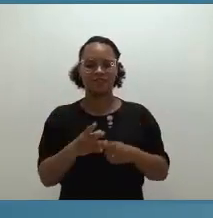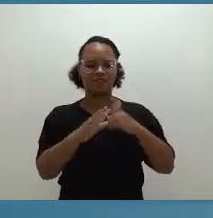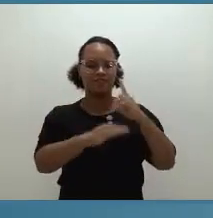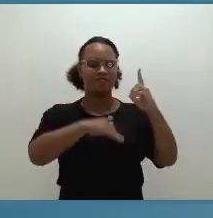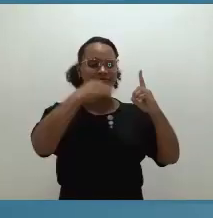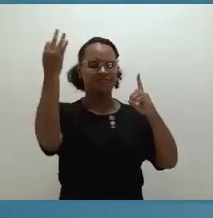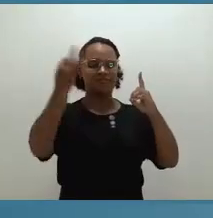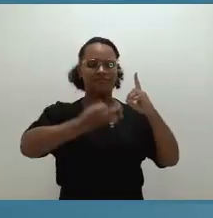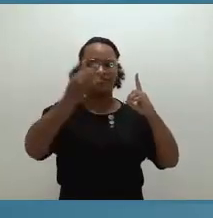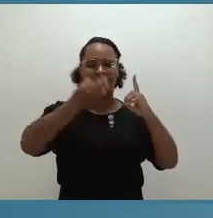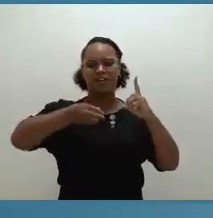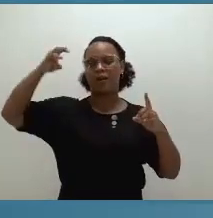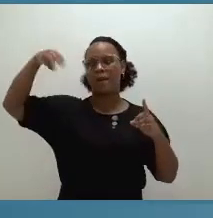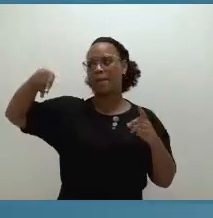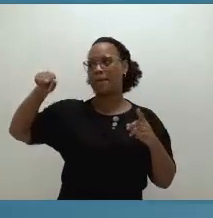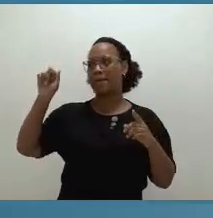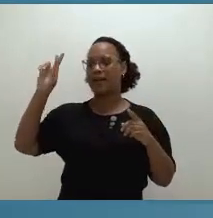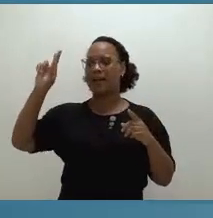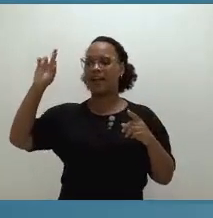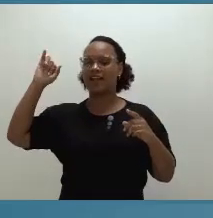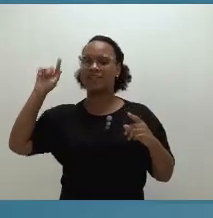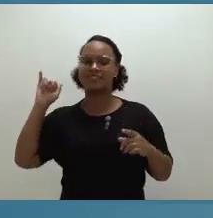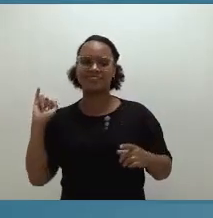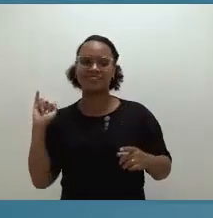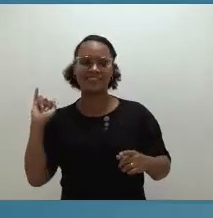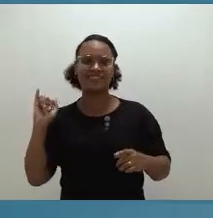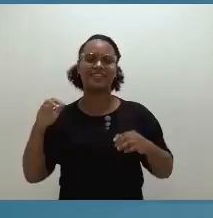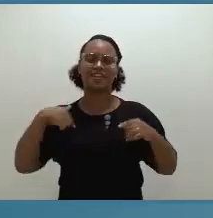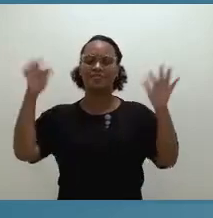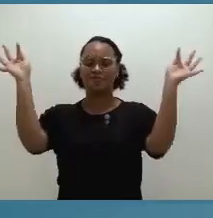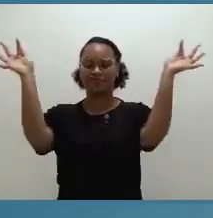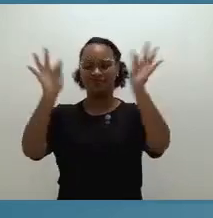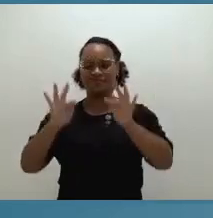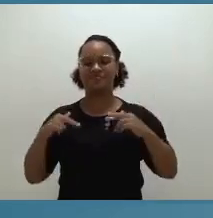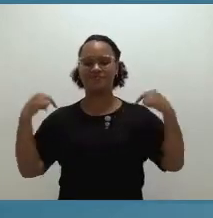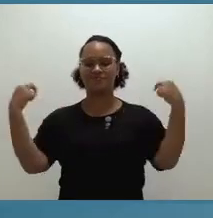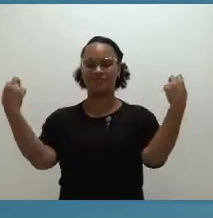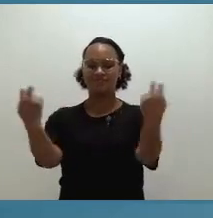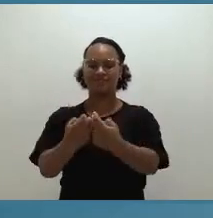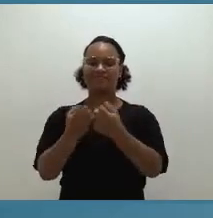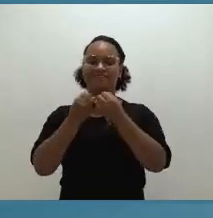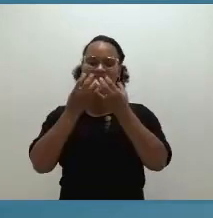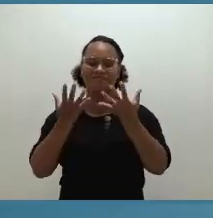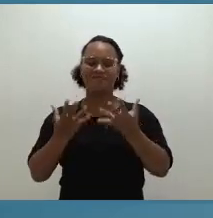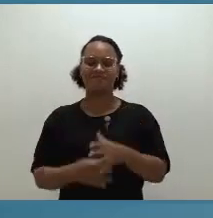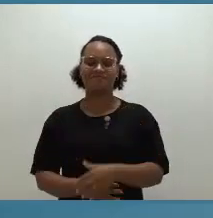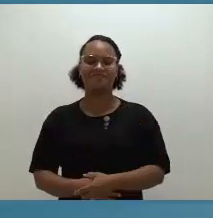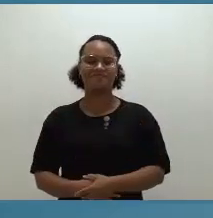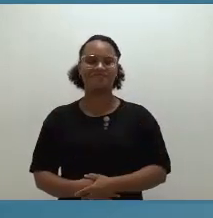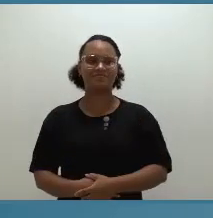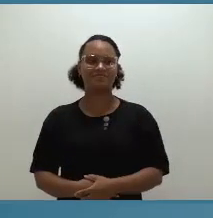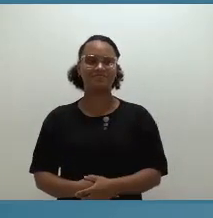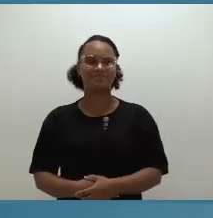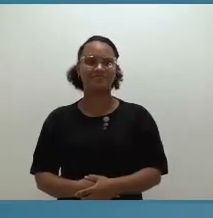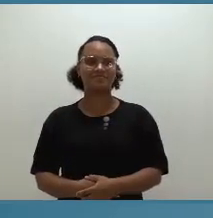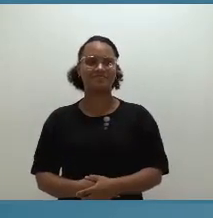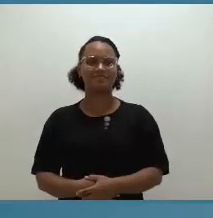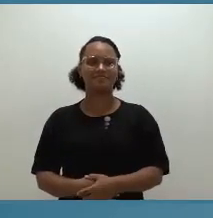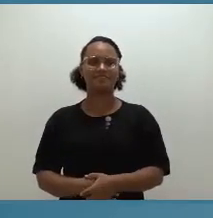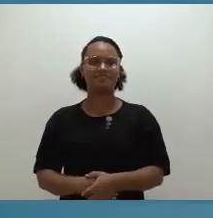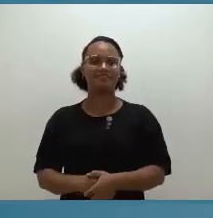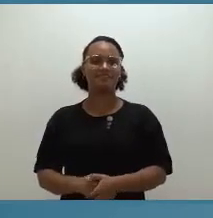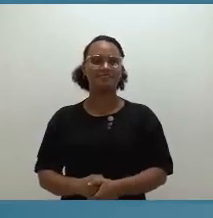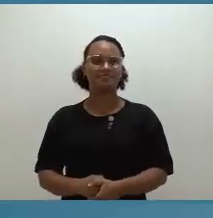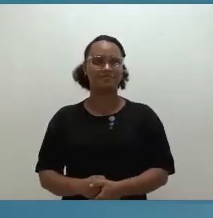o desembargador Constantino, é uma grande felicidade para todos nós. Bom, na parte, alguém